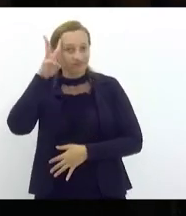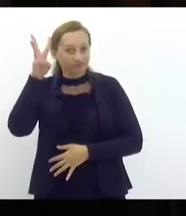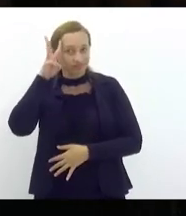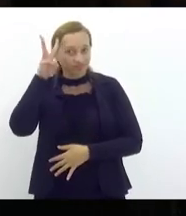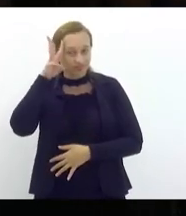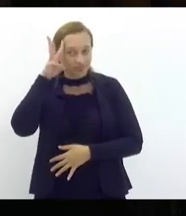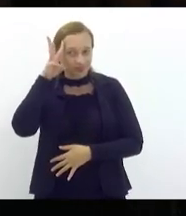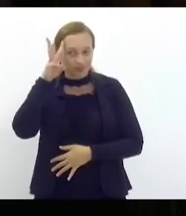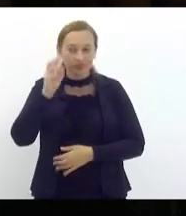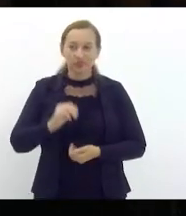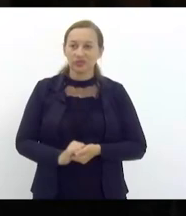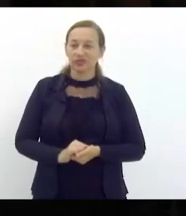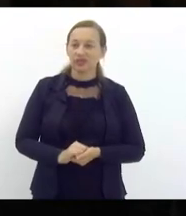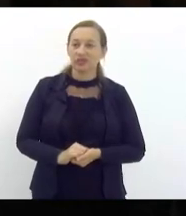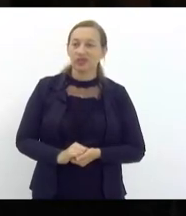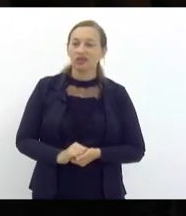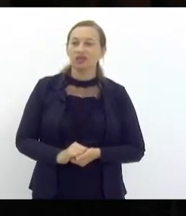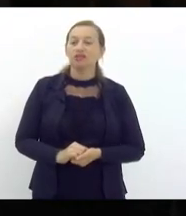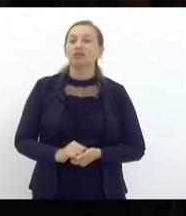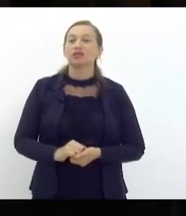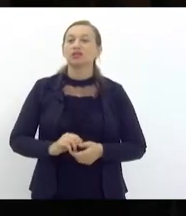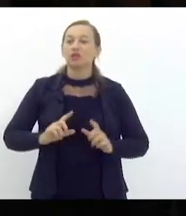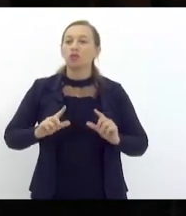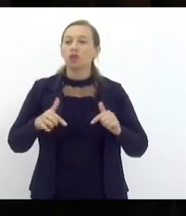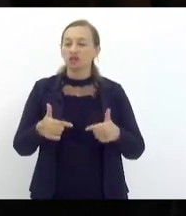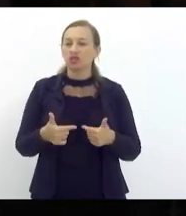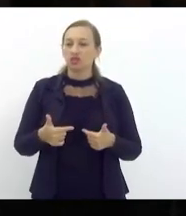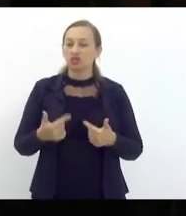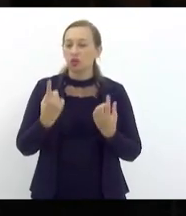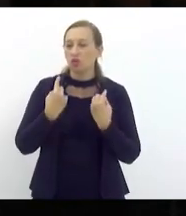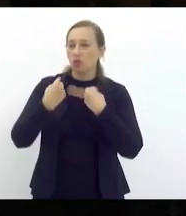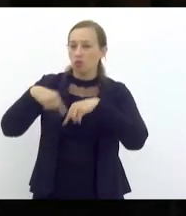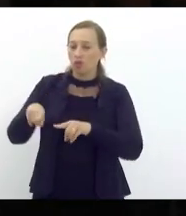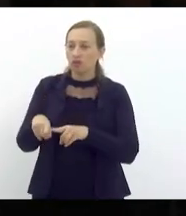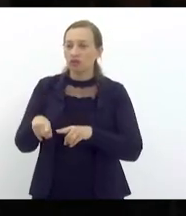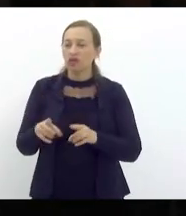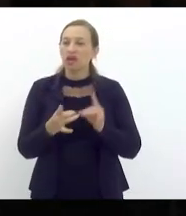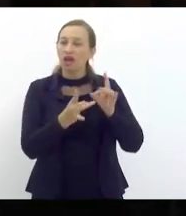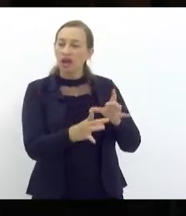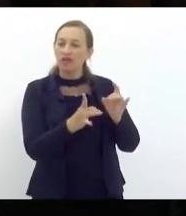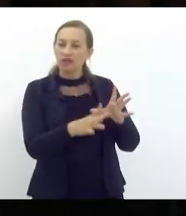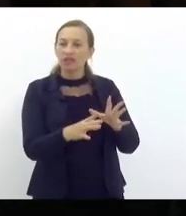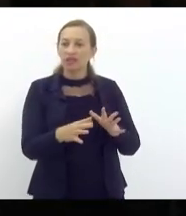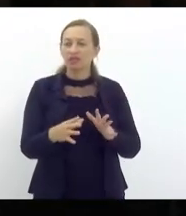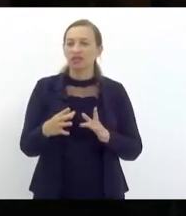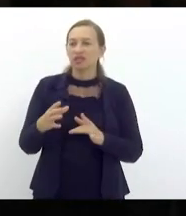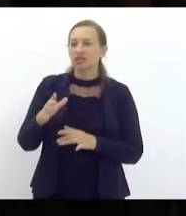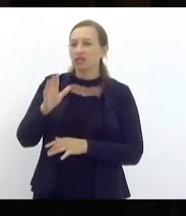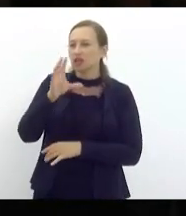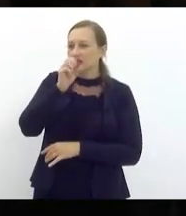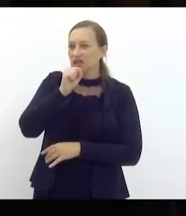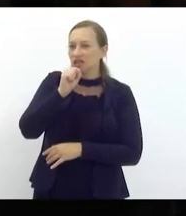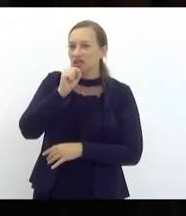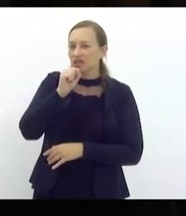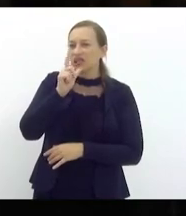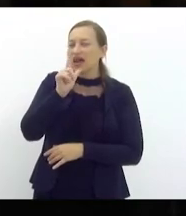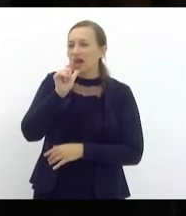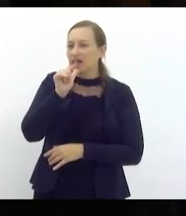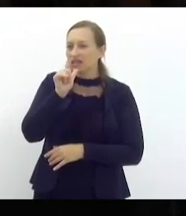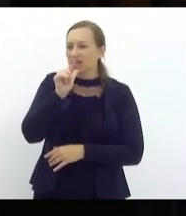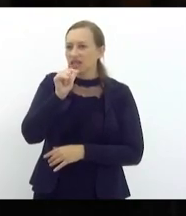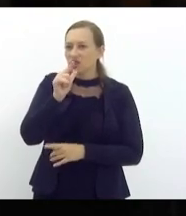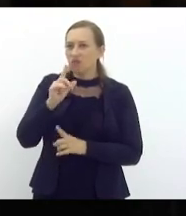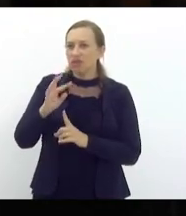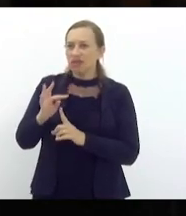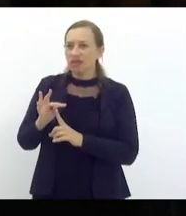na terça-feira vai ter um grande ato contra privatização da água em Teresópolis Amanhã tem já uma coleta